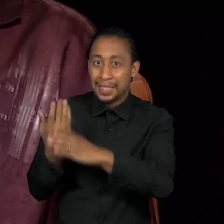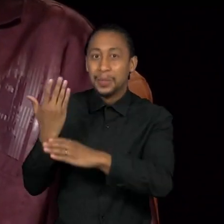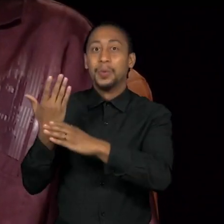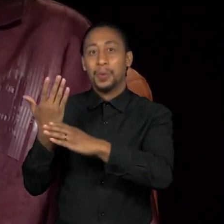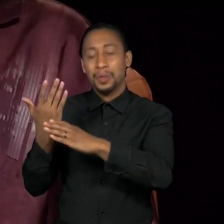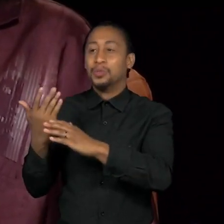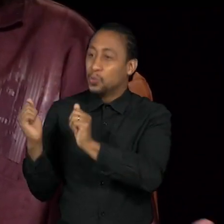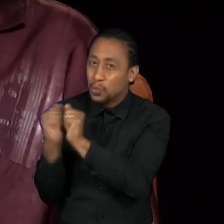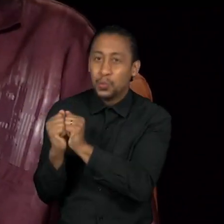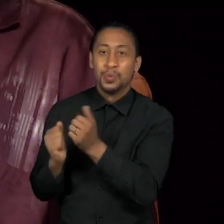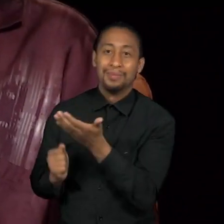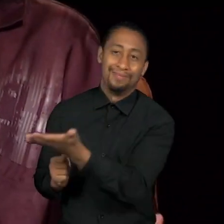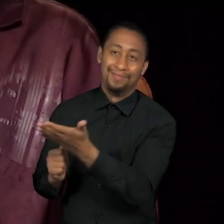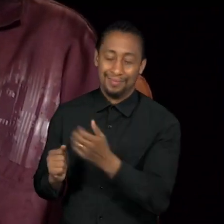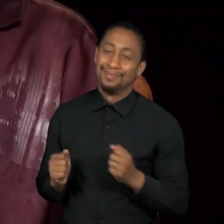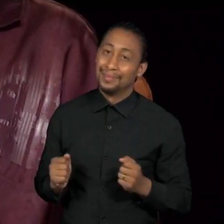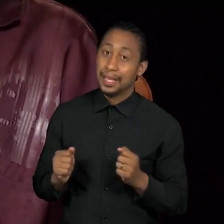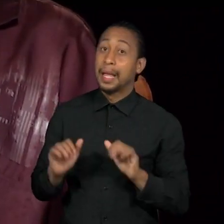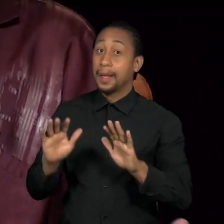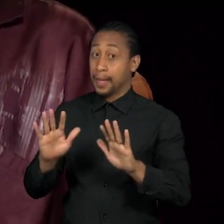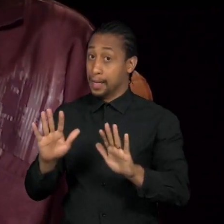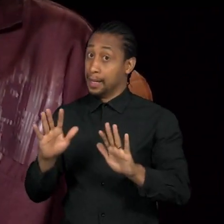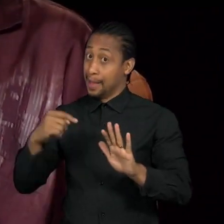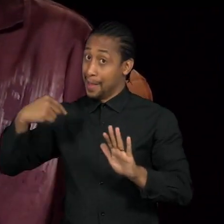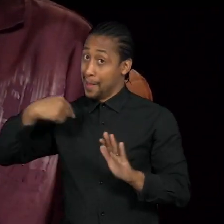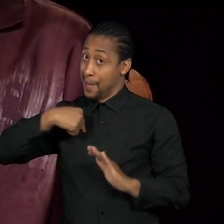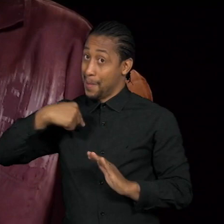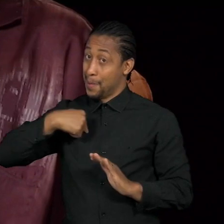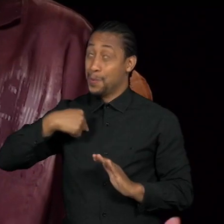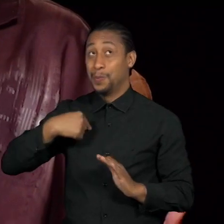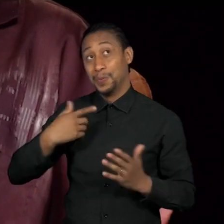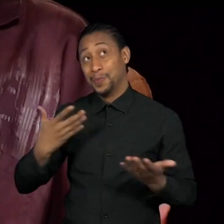E eu acho que, além do mais, se eu sou uma pessoa